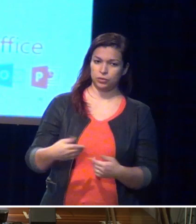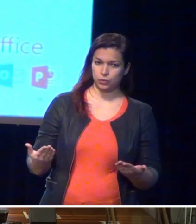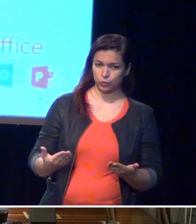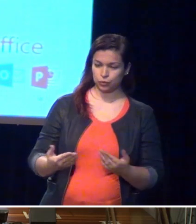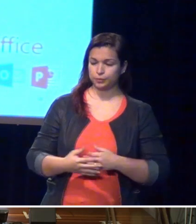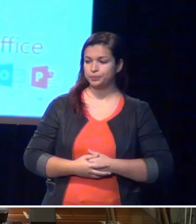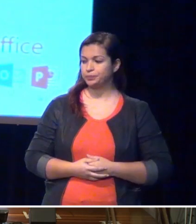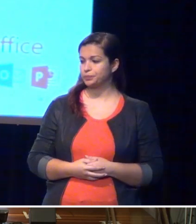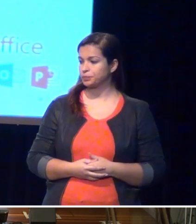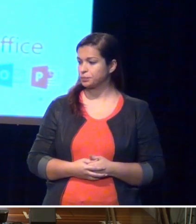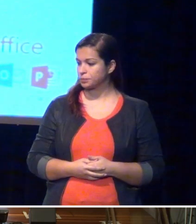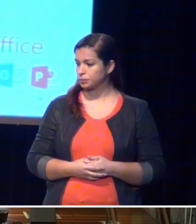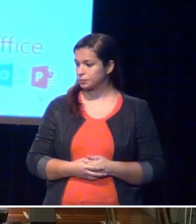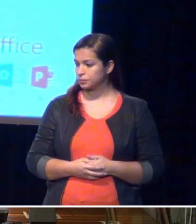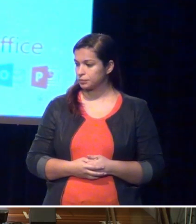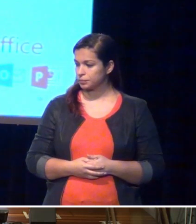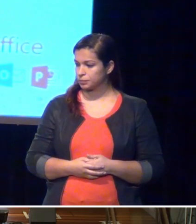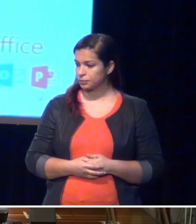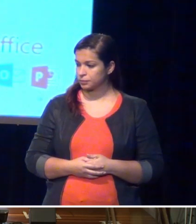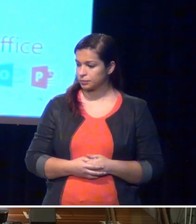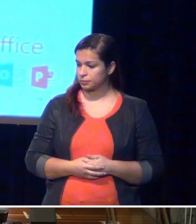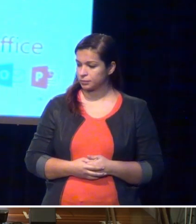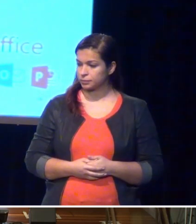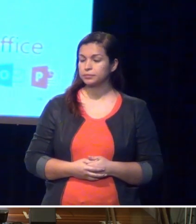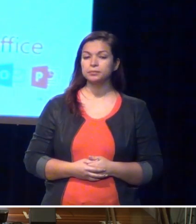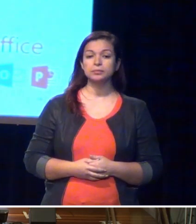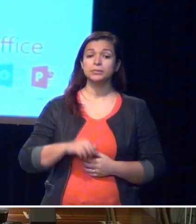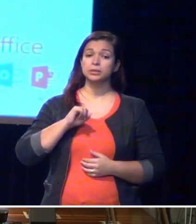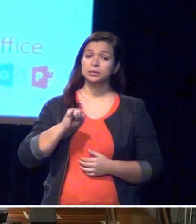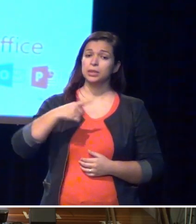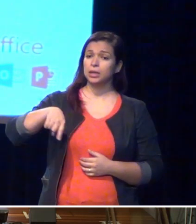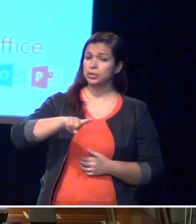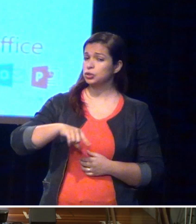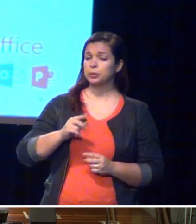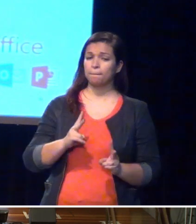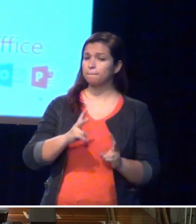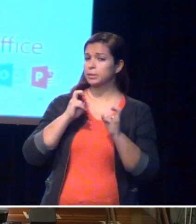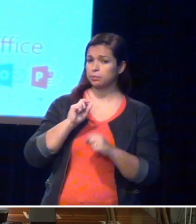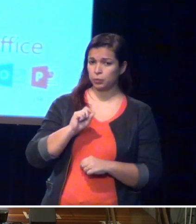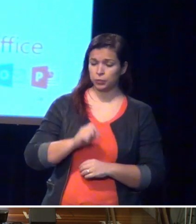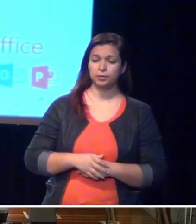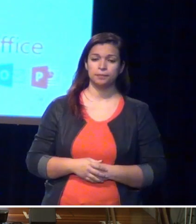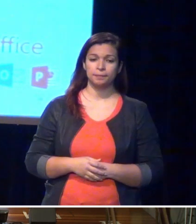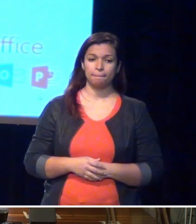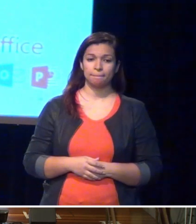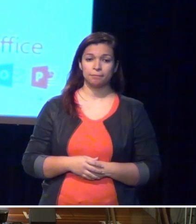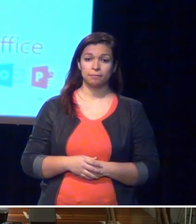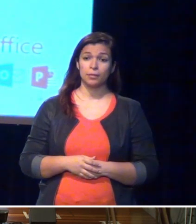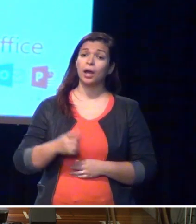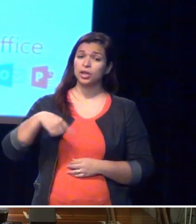Se a gente for perceber, o nosso dia a dia, ele tem a tecnologia quase que